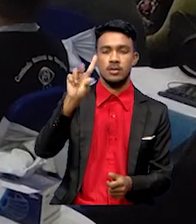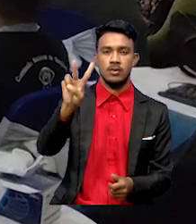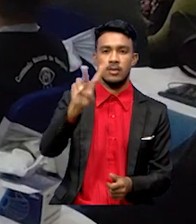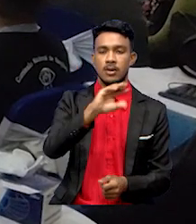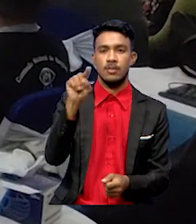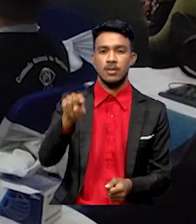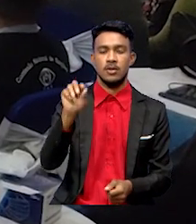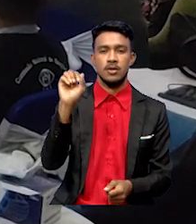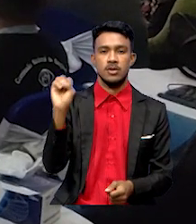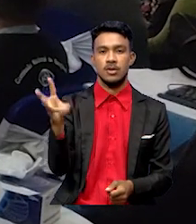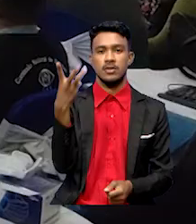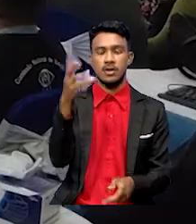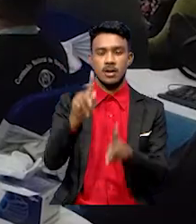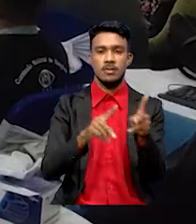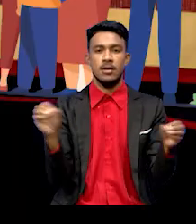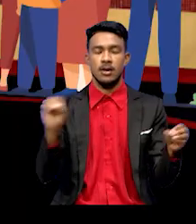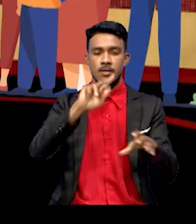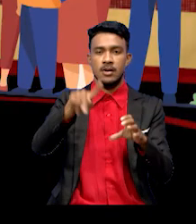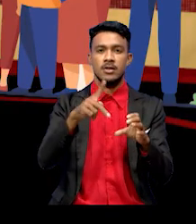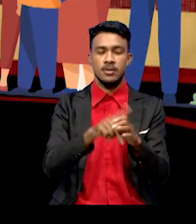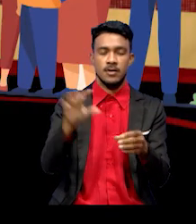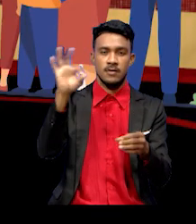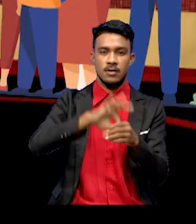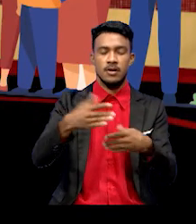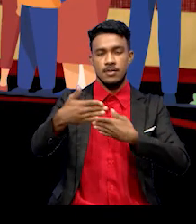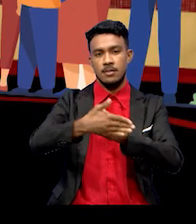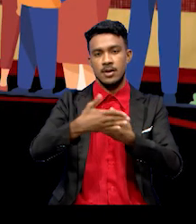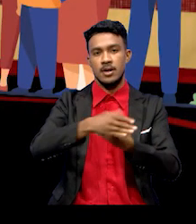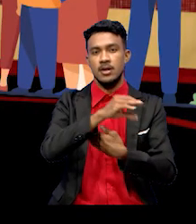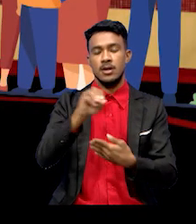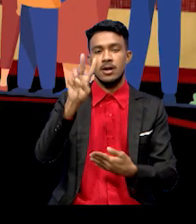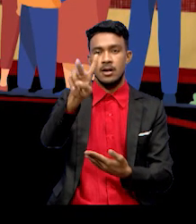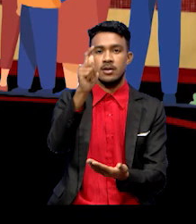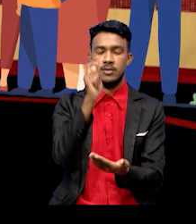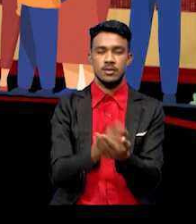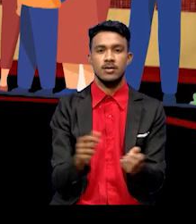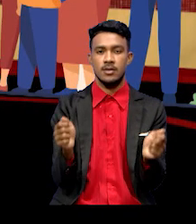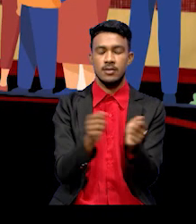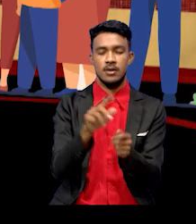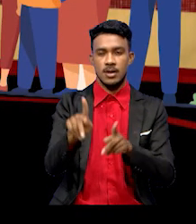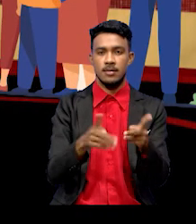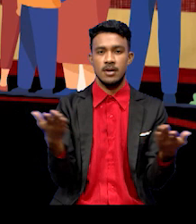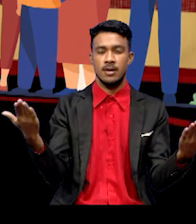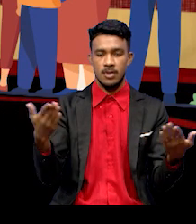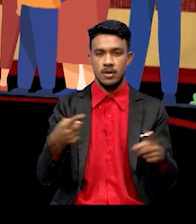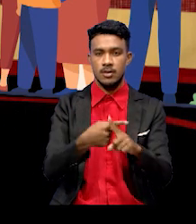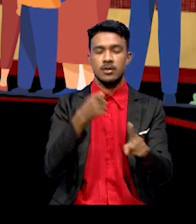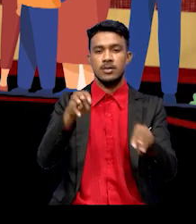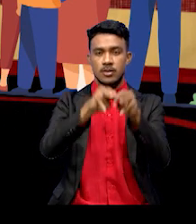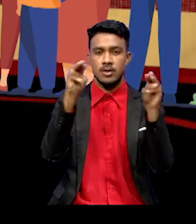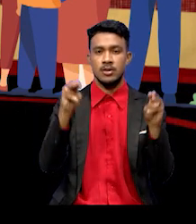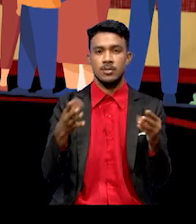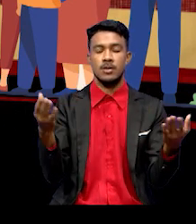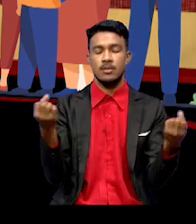neng. Ema siran bela partisipe votasaun besi krihung atus rua, inklui komunidadi nebe mai husi munisipiu